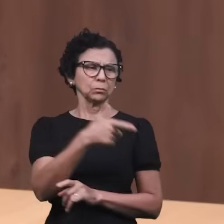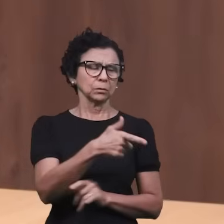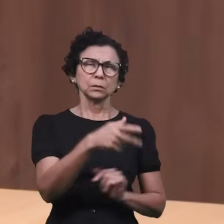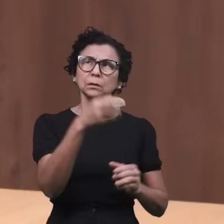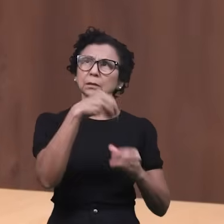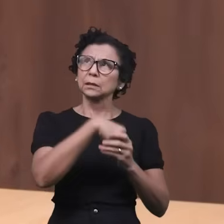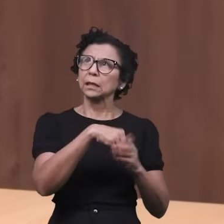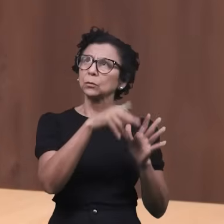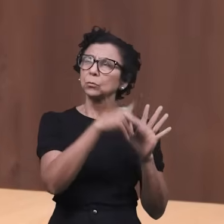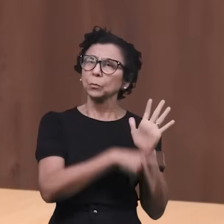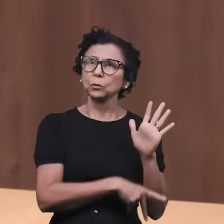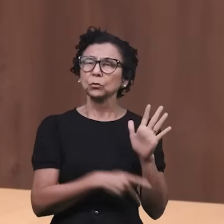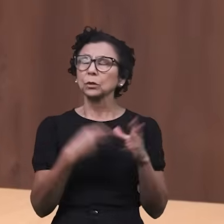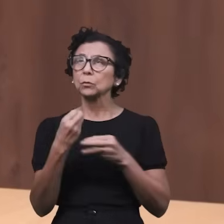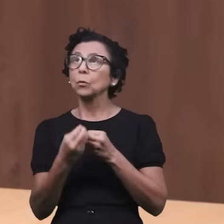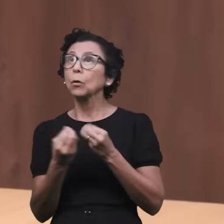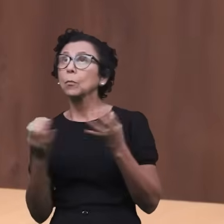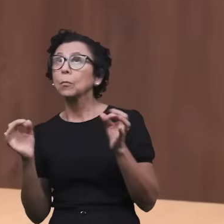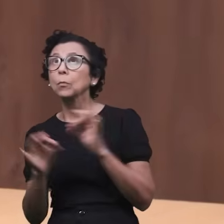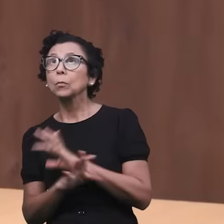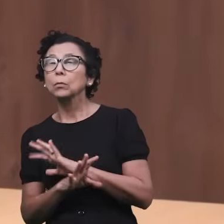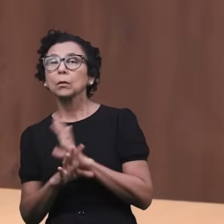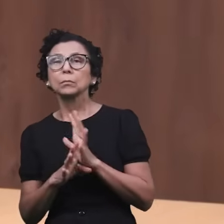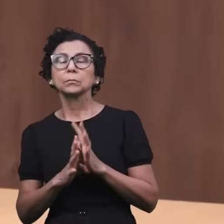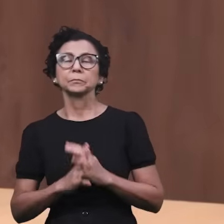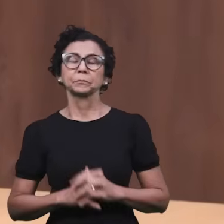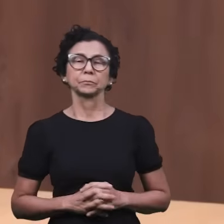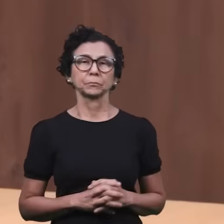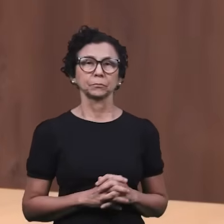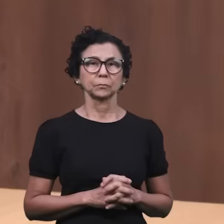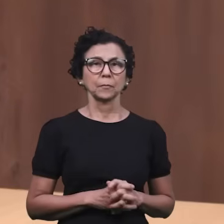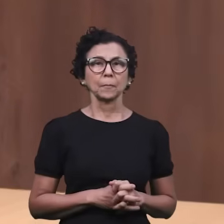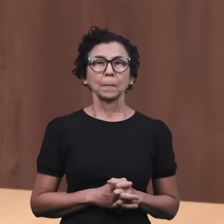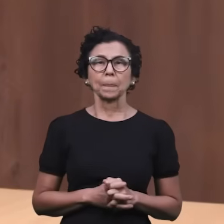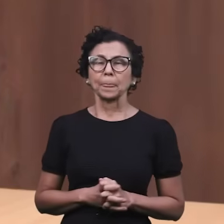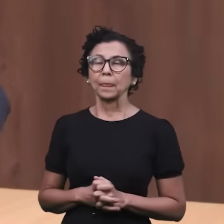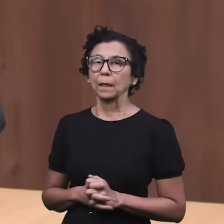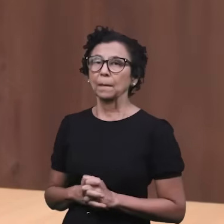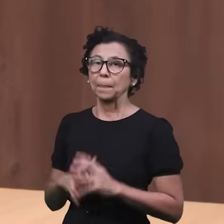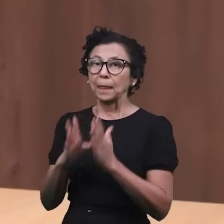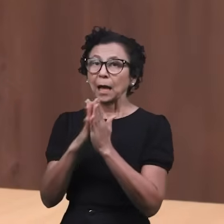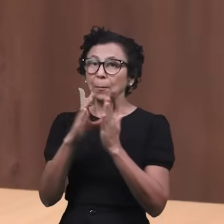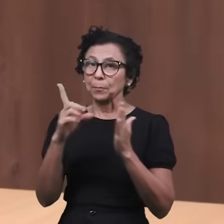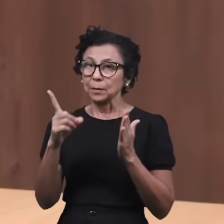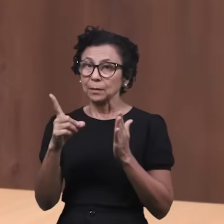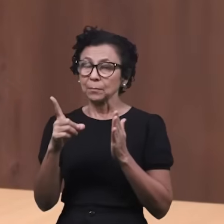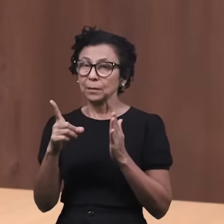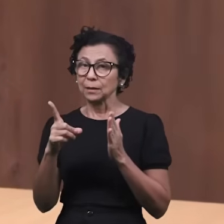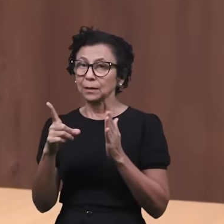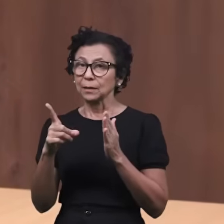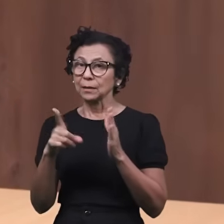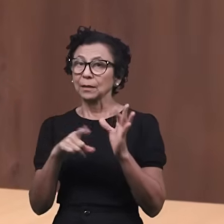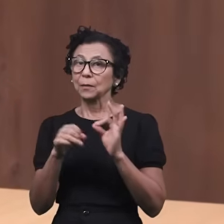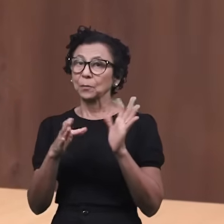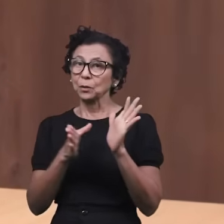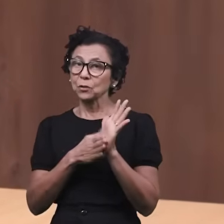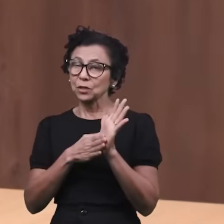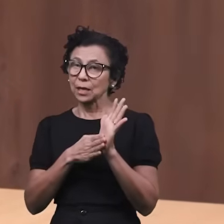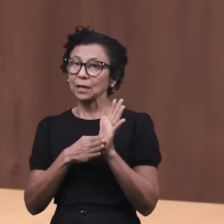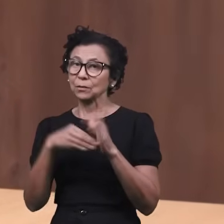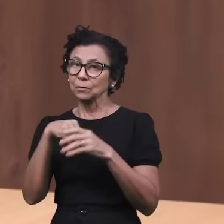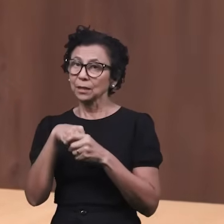igreja, quando você segue o projeto que está na palavra e o Espírito Santo faz...